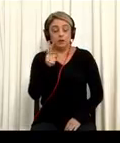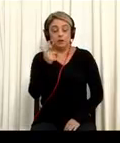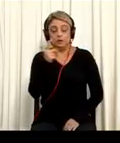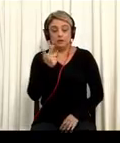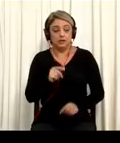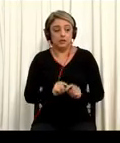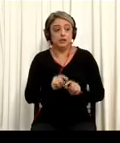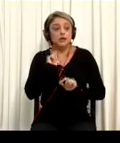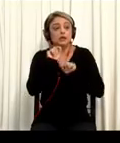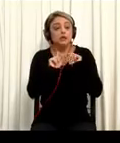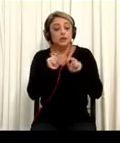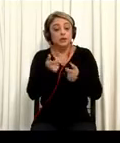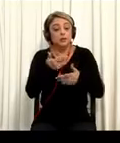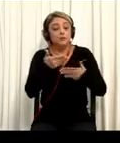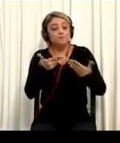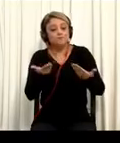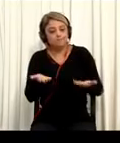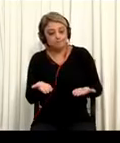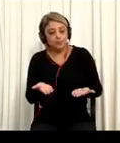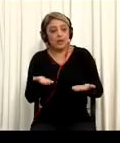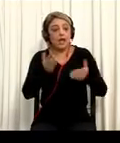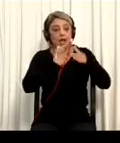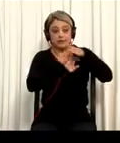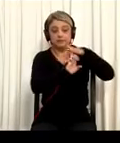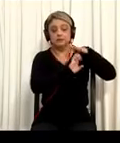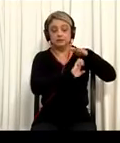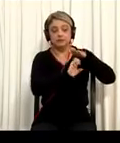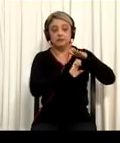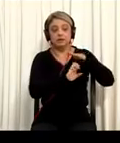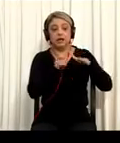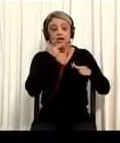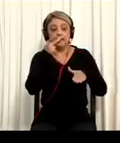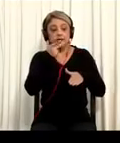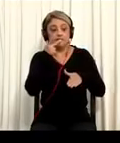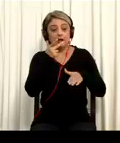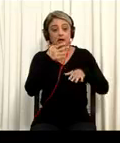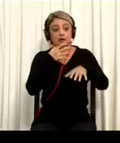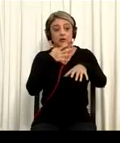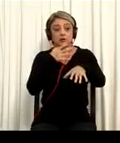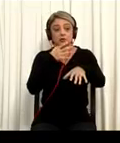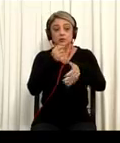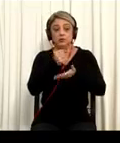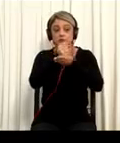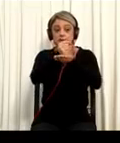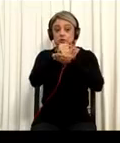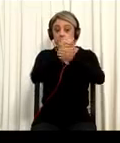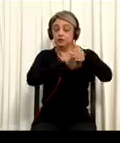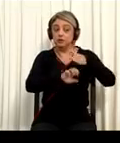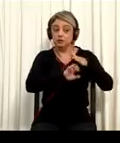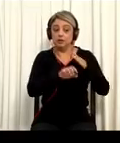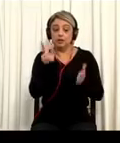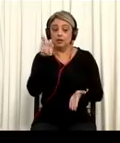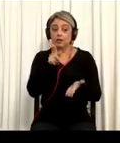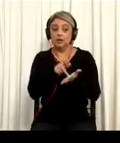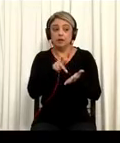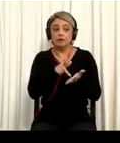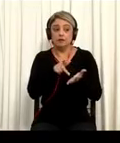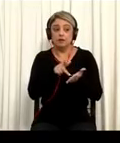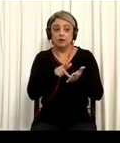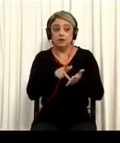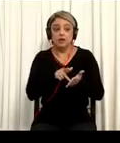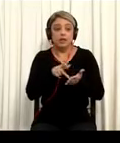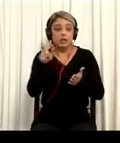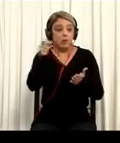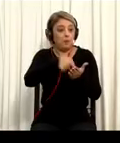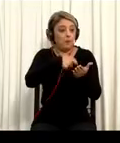né? Enquanto isso, as empresas ainda falam de uma solidariedade empresarial e, na verdade, sonegam